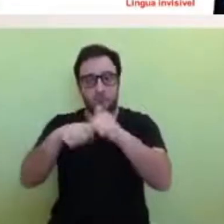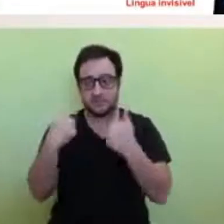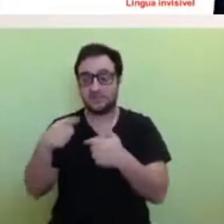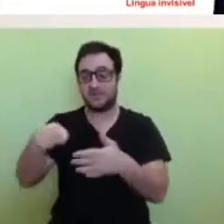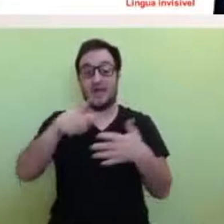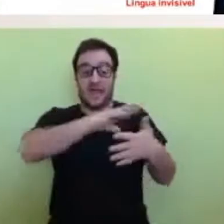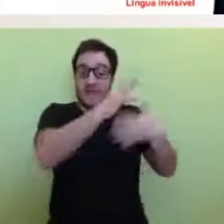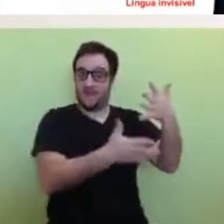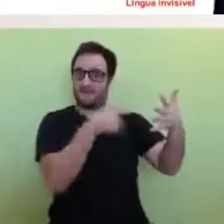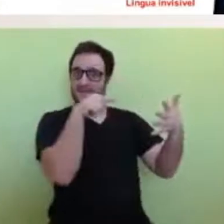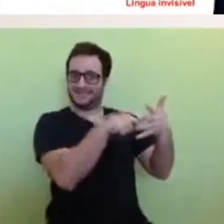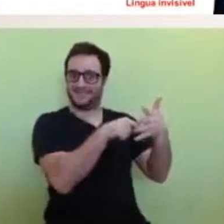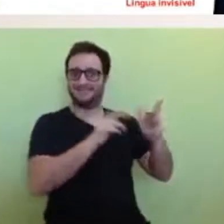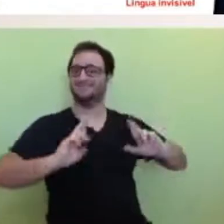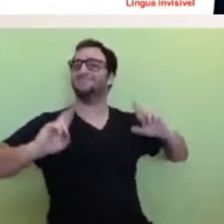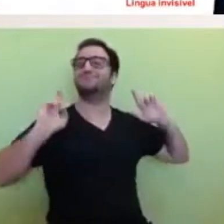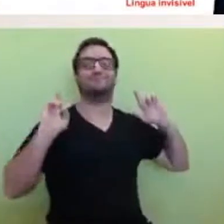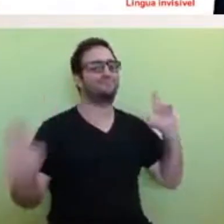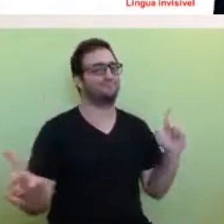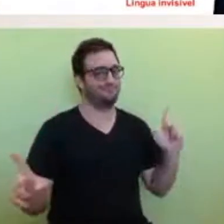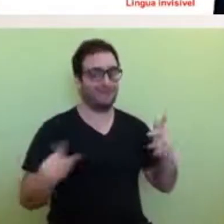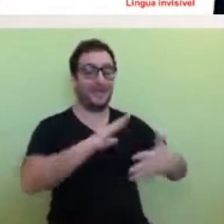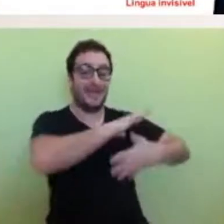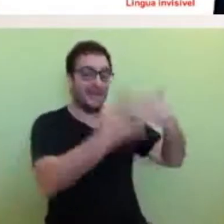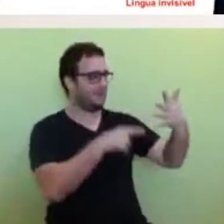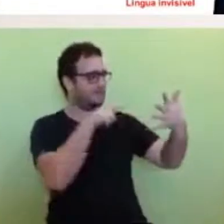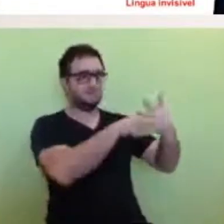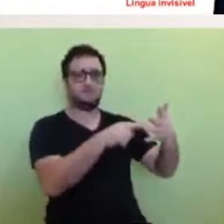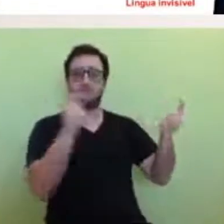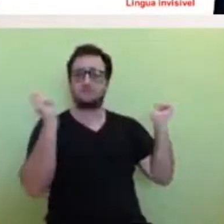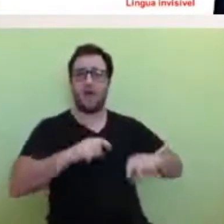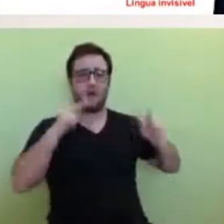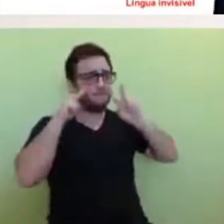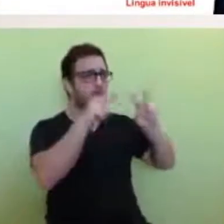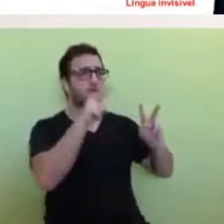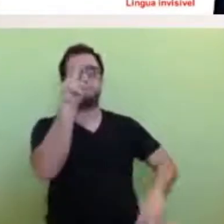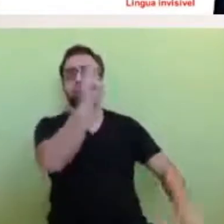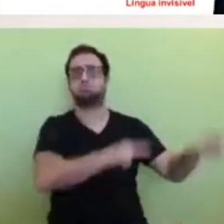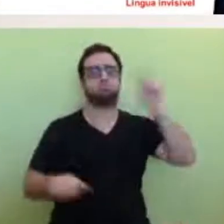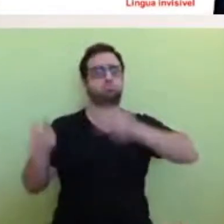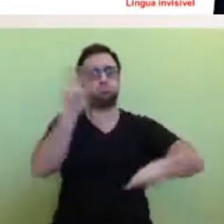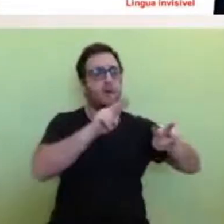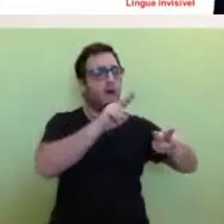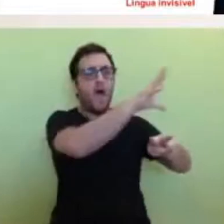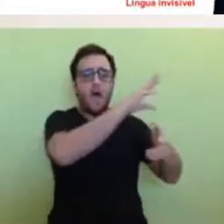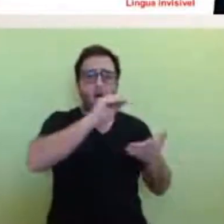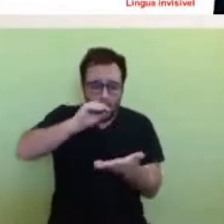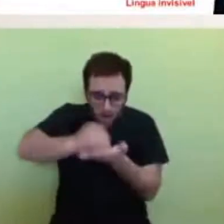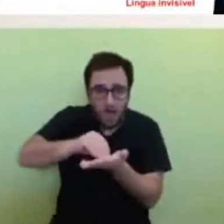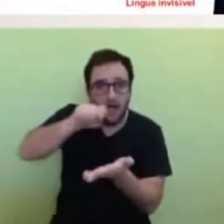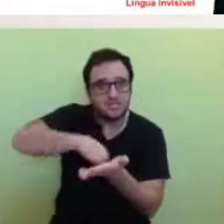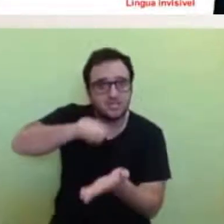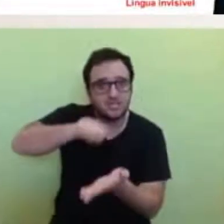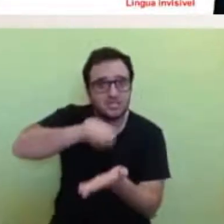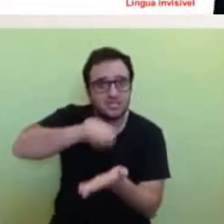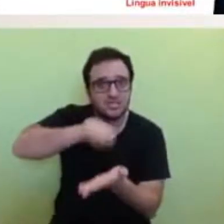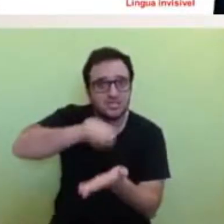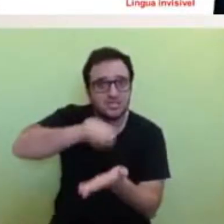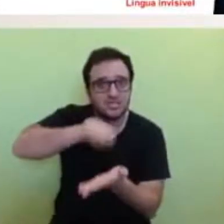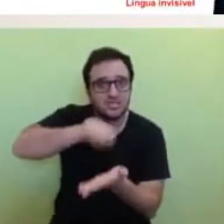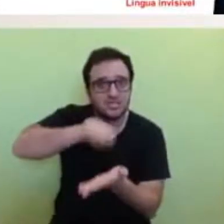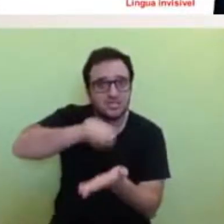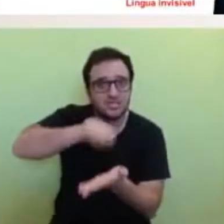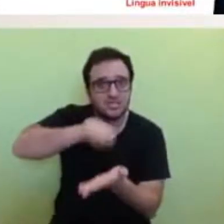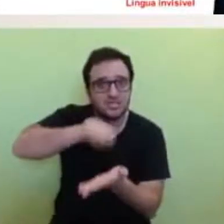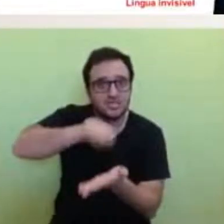seguimos numa mesma modalidade de percepção, que é por meio da visão. Eu percebo a língua de sinais por meio da visão e leio ela por